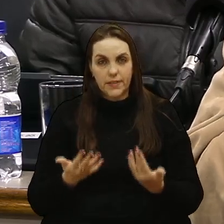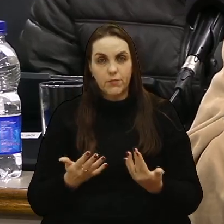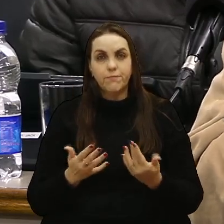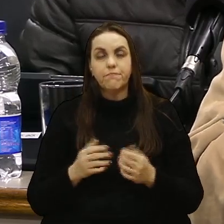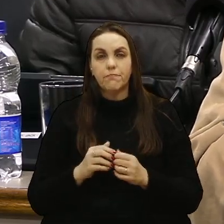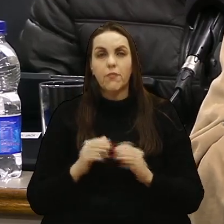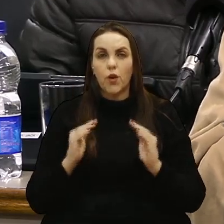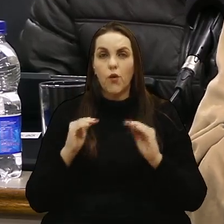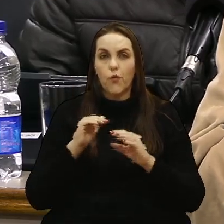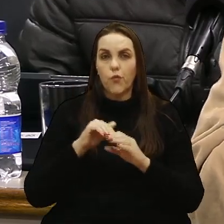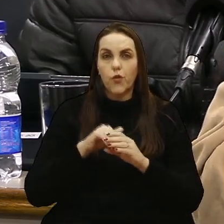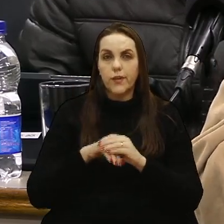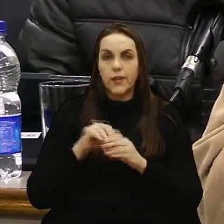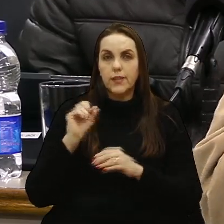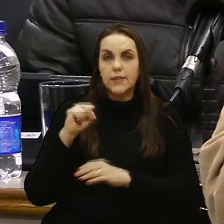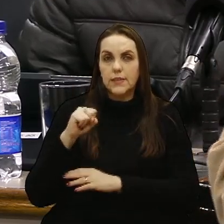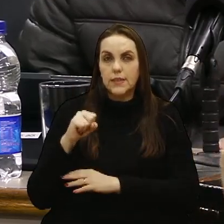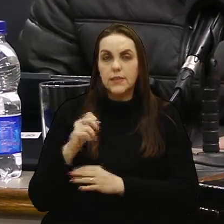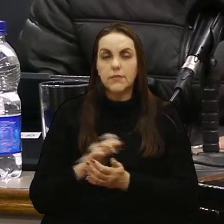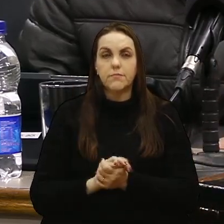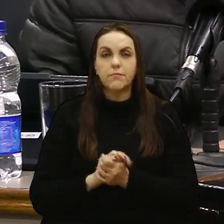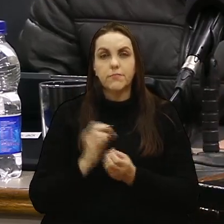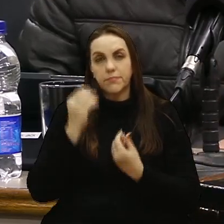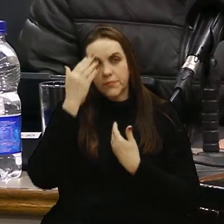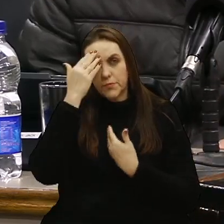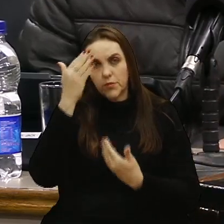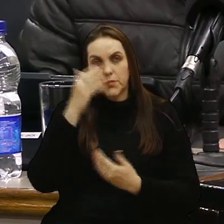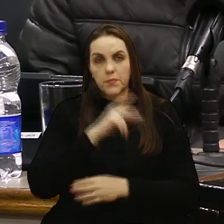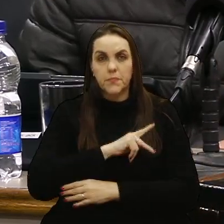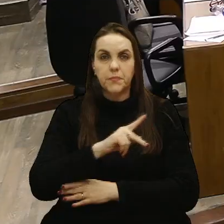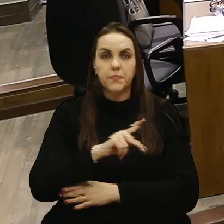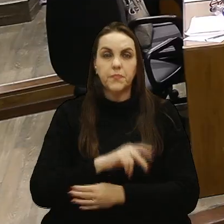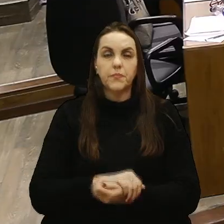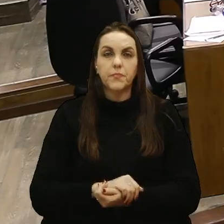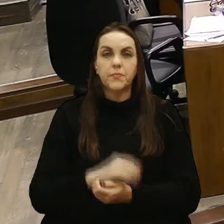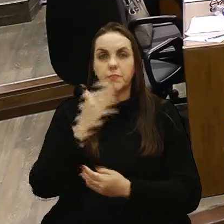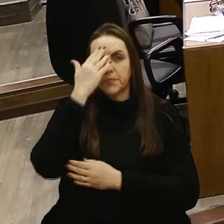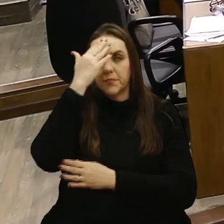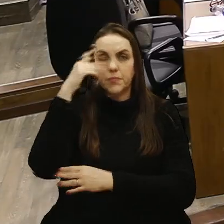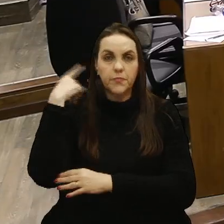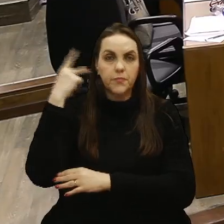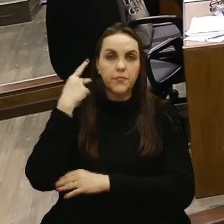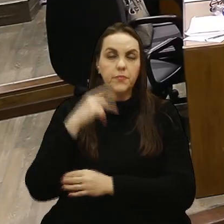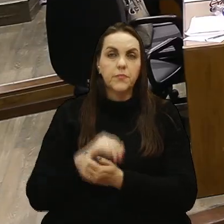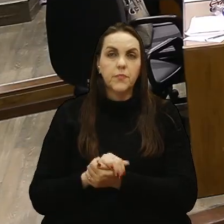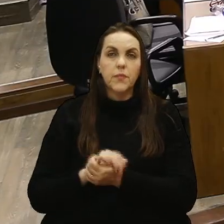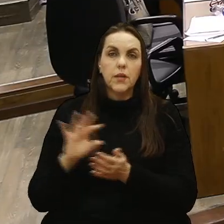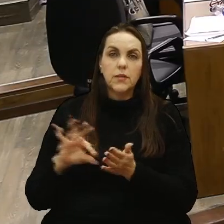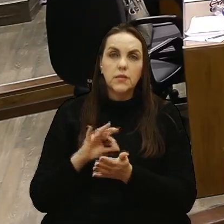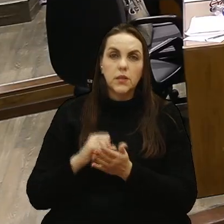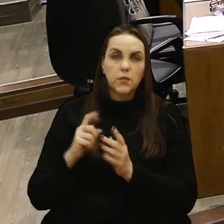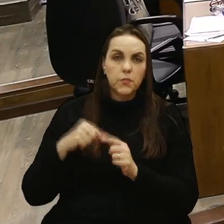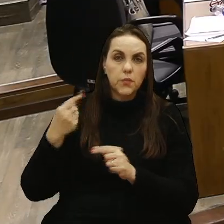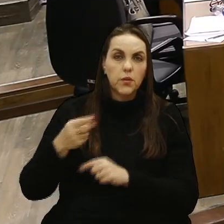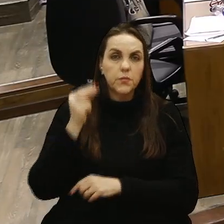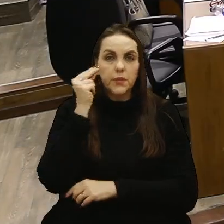que votarei favorável, né? Seria isso. Obrigado, senhor presidente. Obrigado, vereador. Próximo inscrito, vereador Cláudio Libardi.